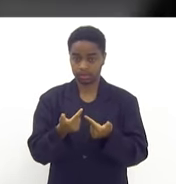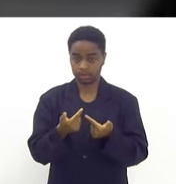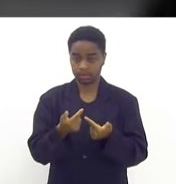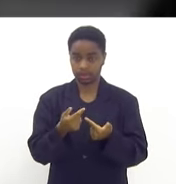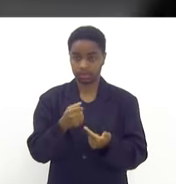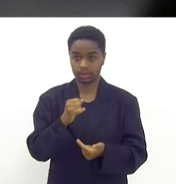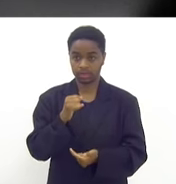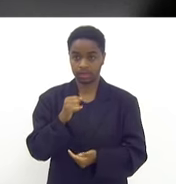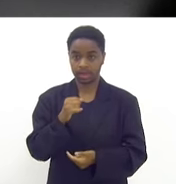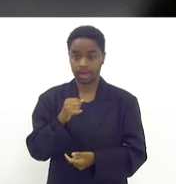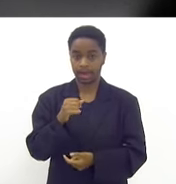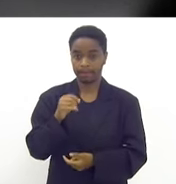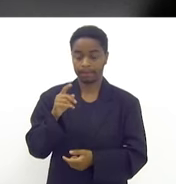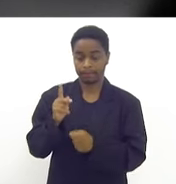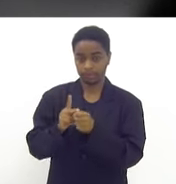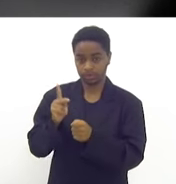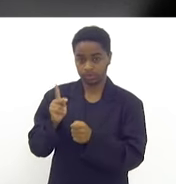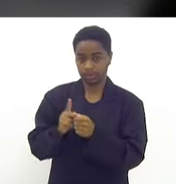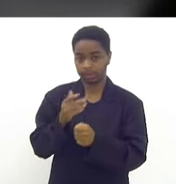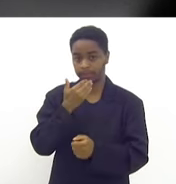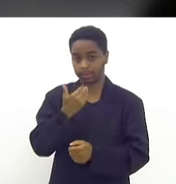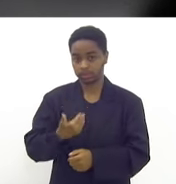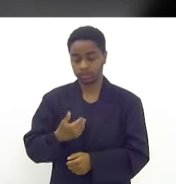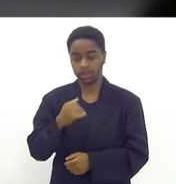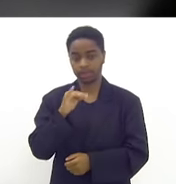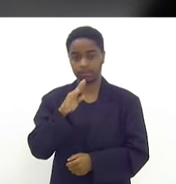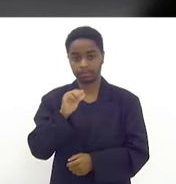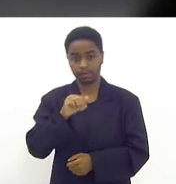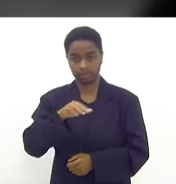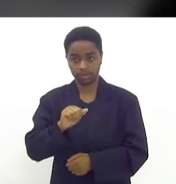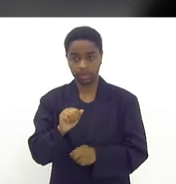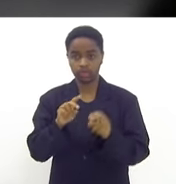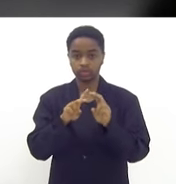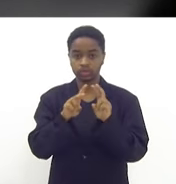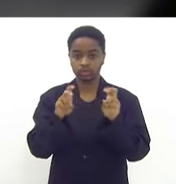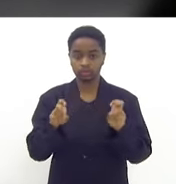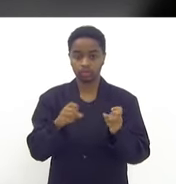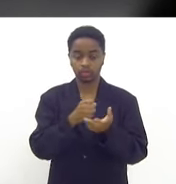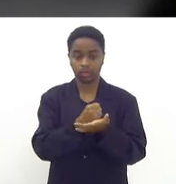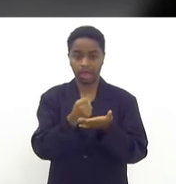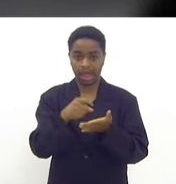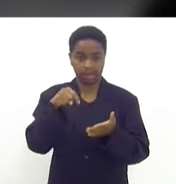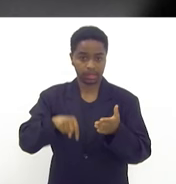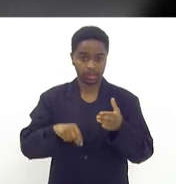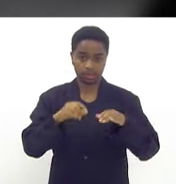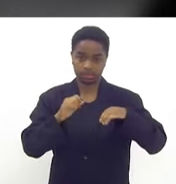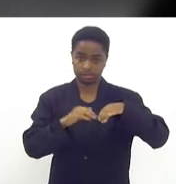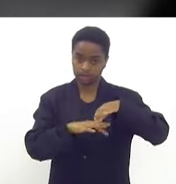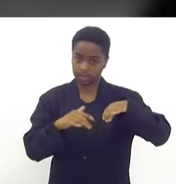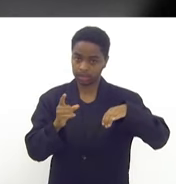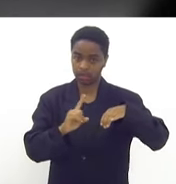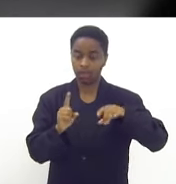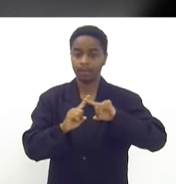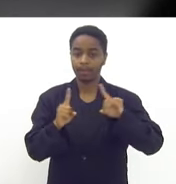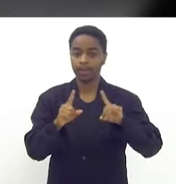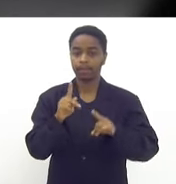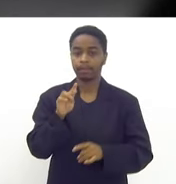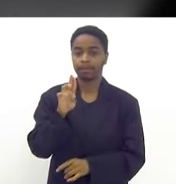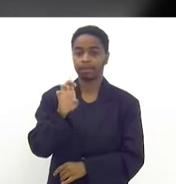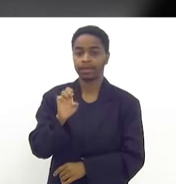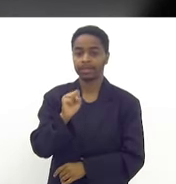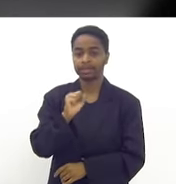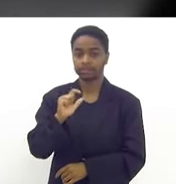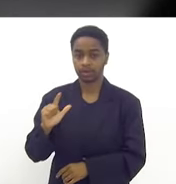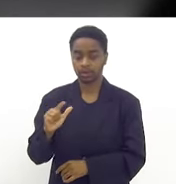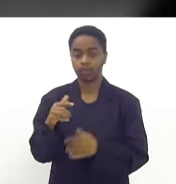a Petrobras em razão exatamente dos licenciamentos não aqui dentro da Baia de Guanabara mas no no pral eh